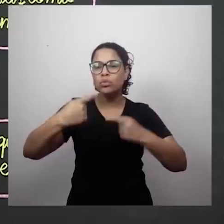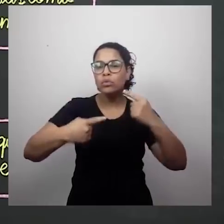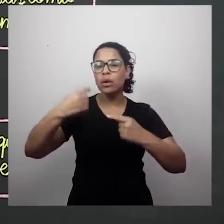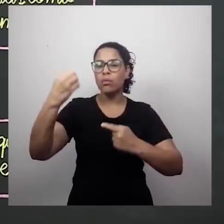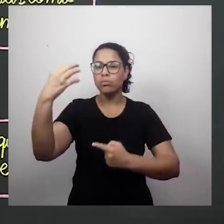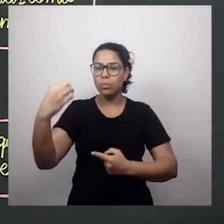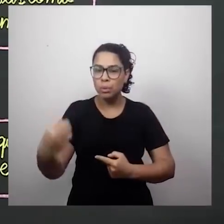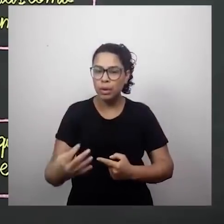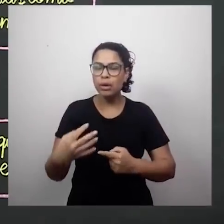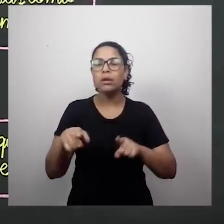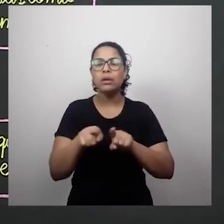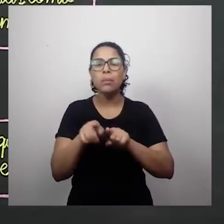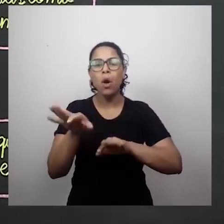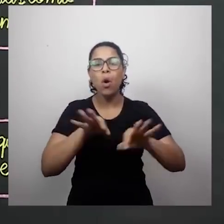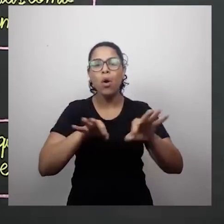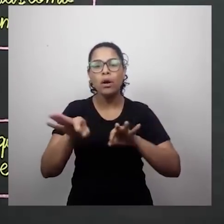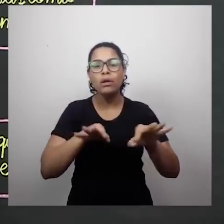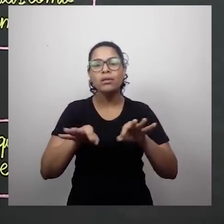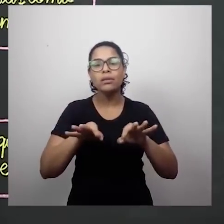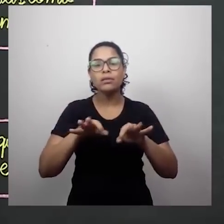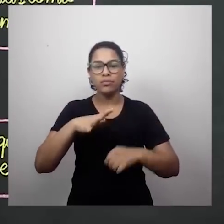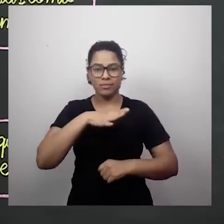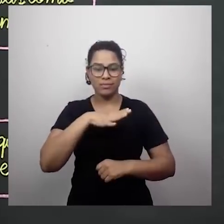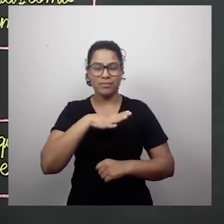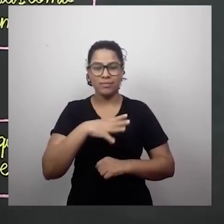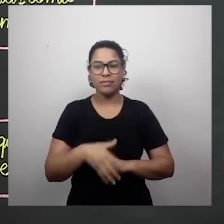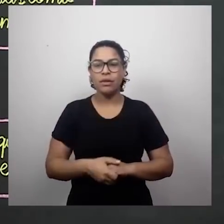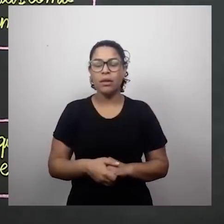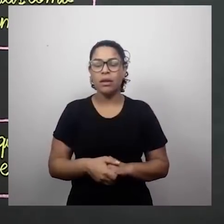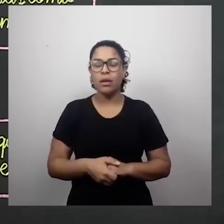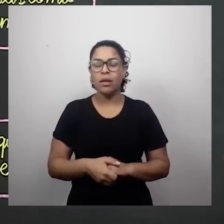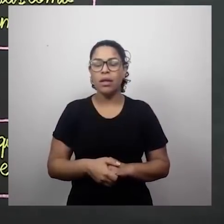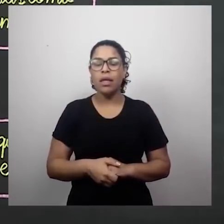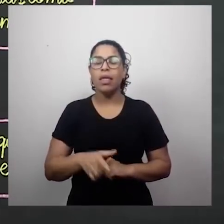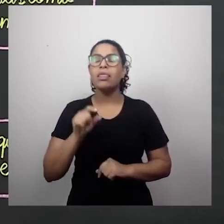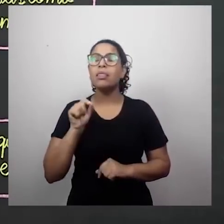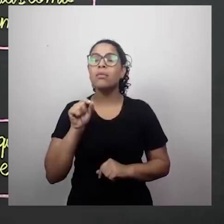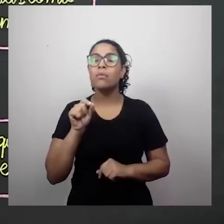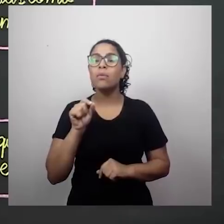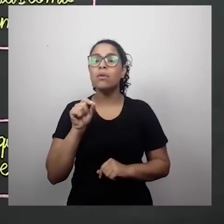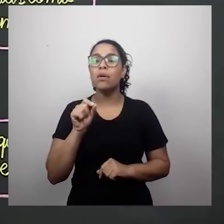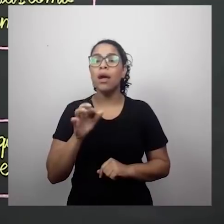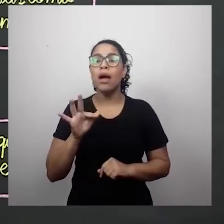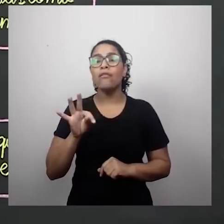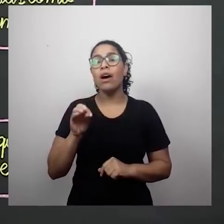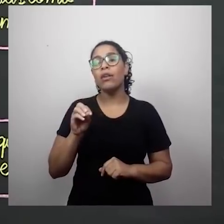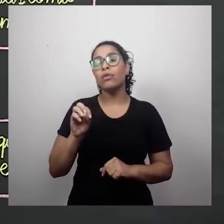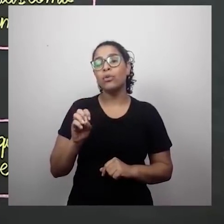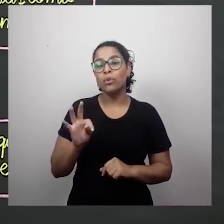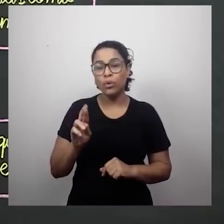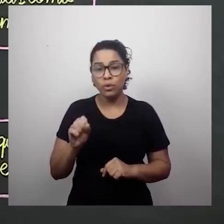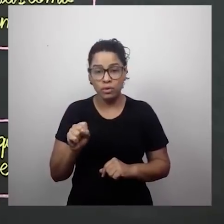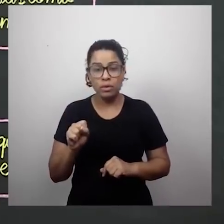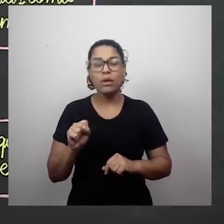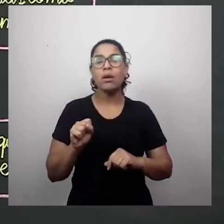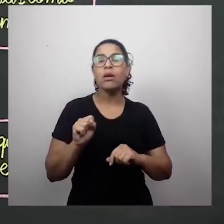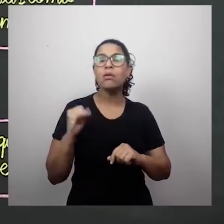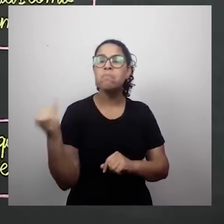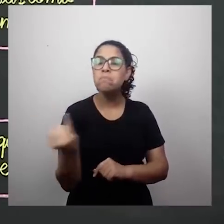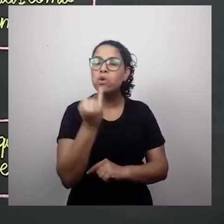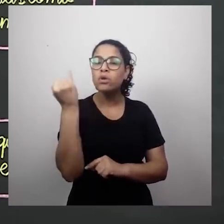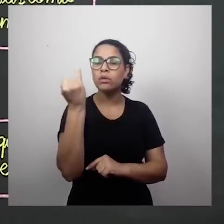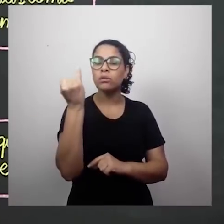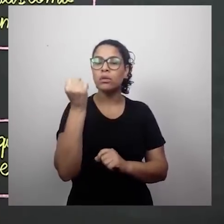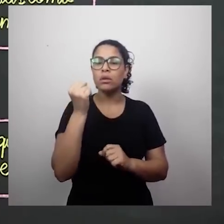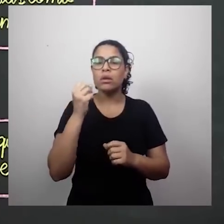organização urbana. Mas ela também tem que tratar de fatos atemporais, temas que são sempre relevantes. Então, questões